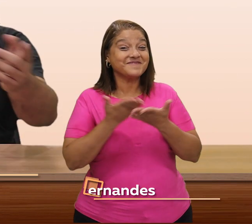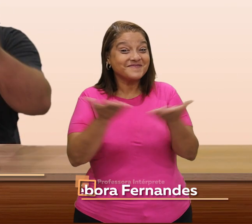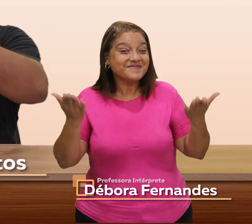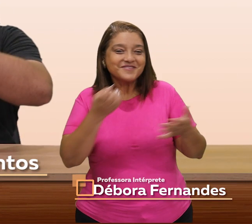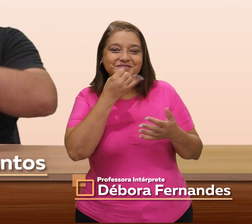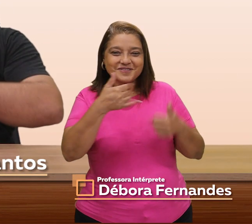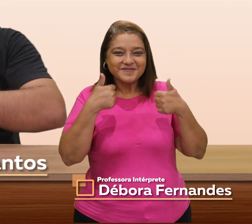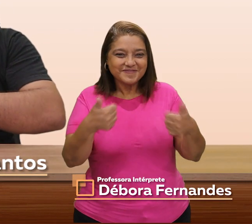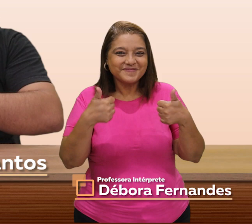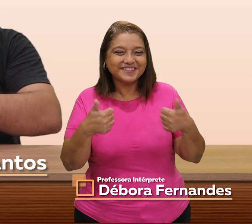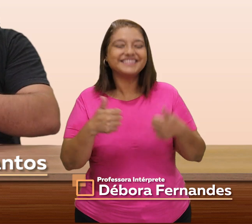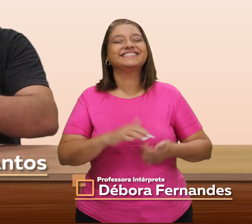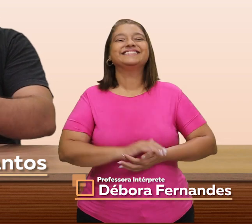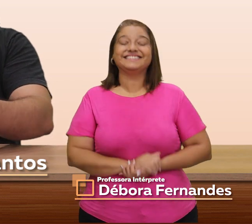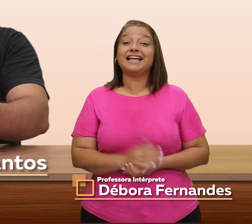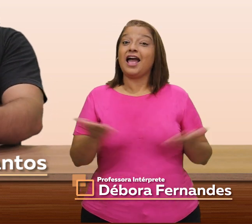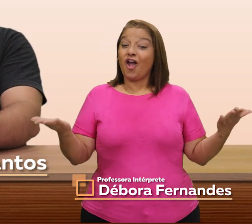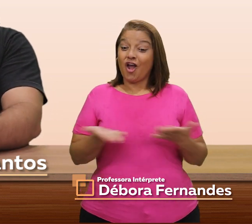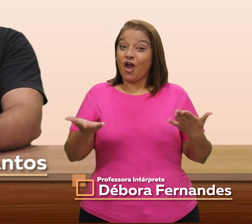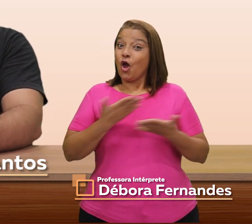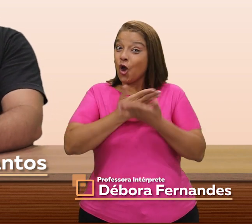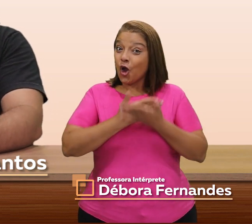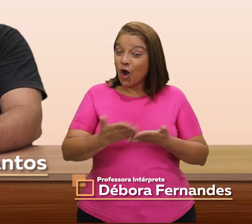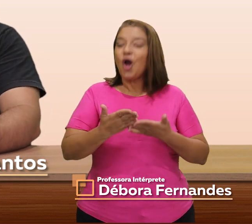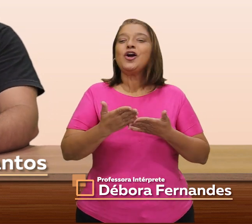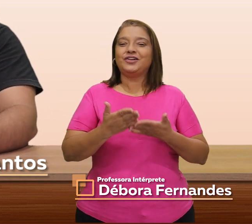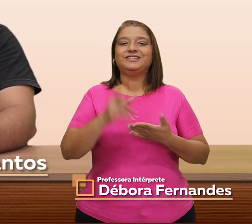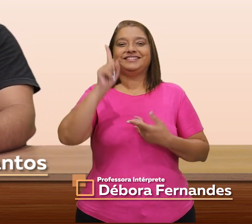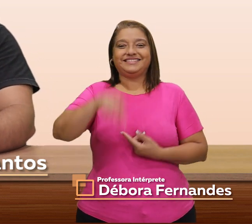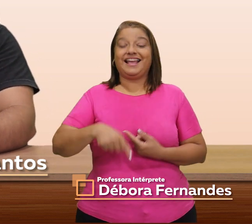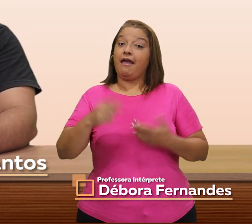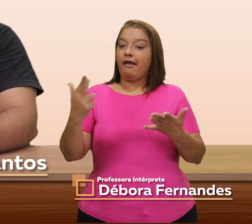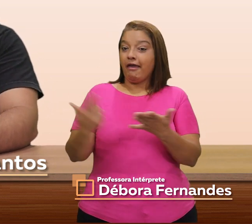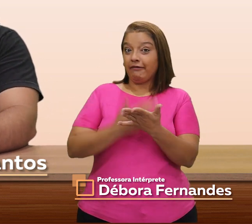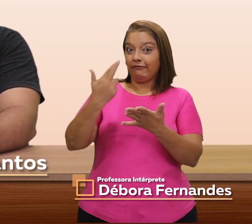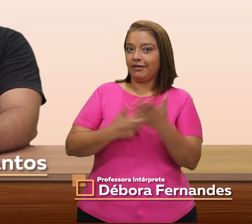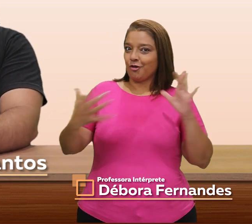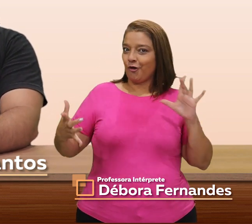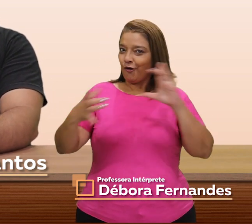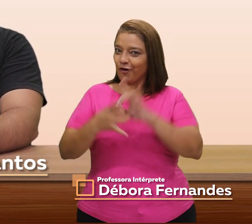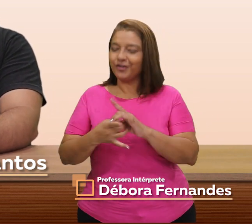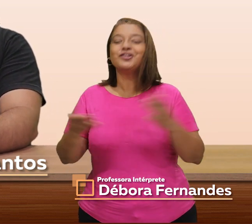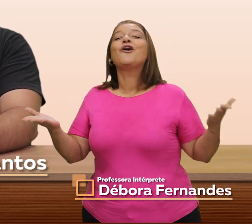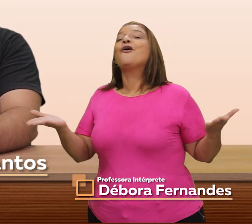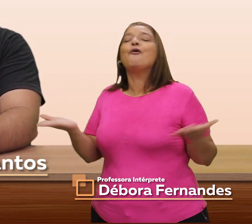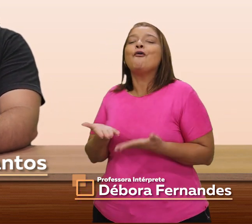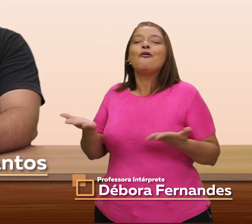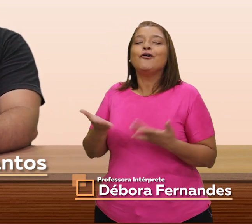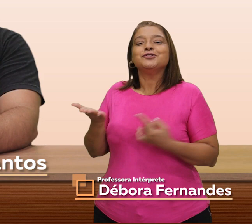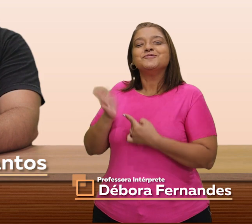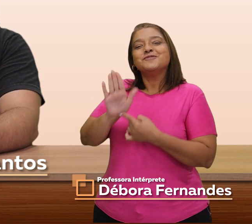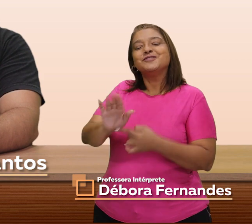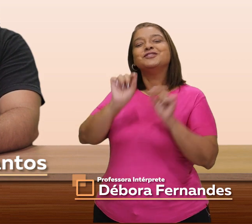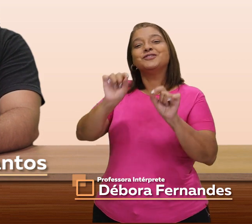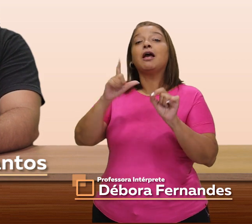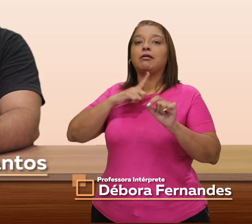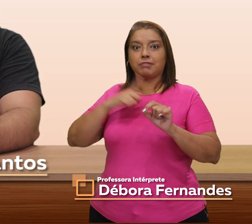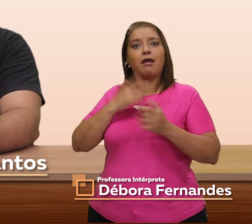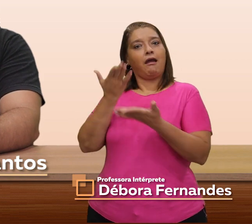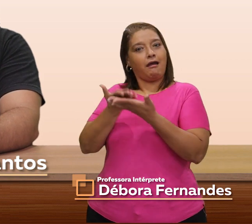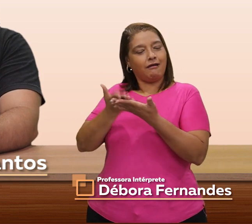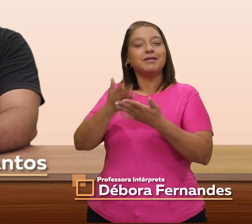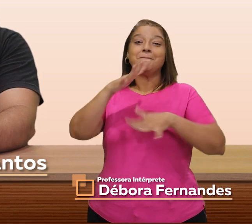Olá, pessoal, tudo bem com vocês? Está começando o nosso Revista em Conexão. No programa de hoje temos aula